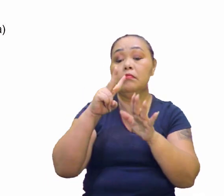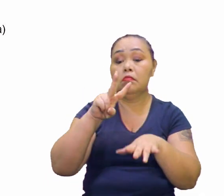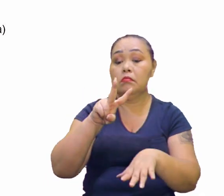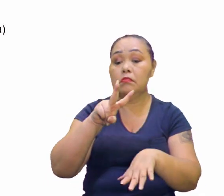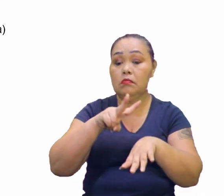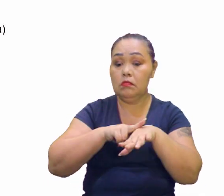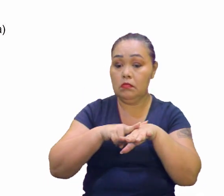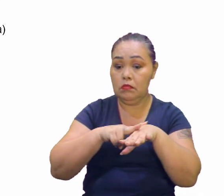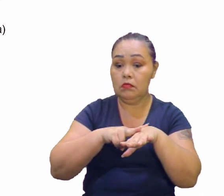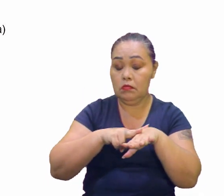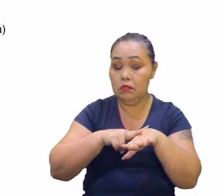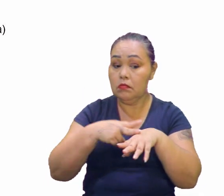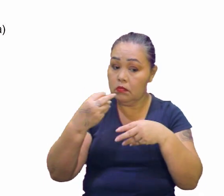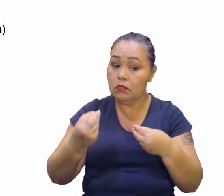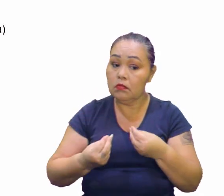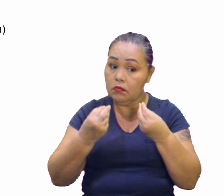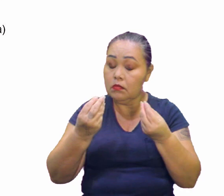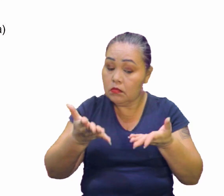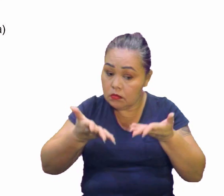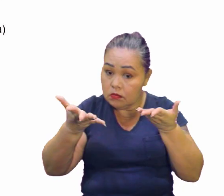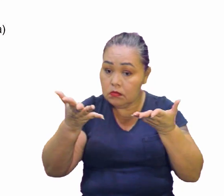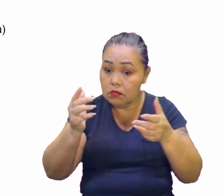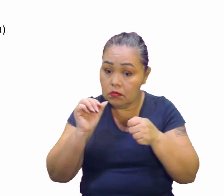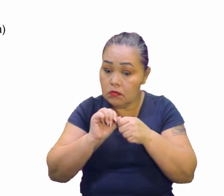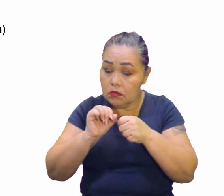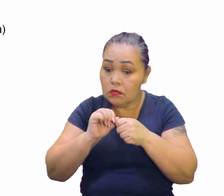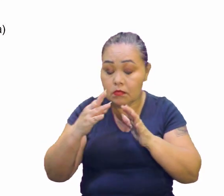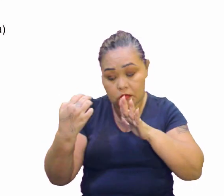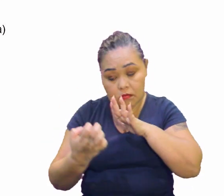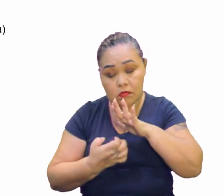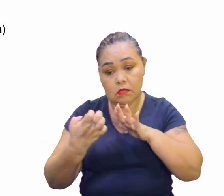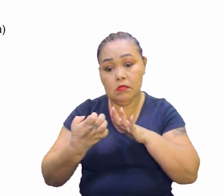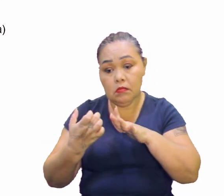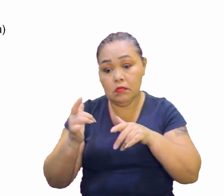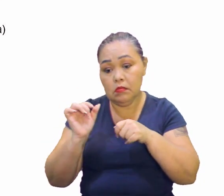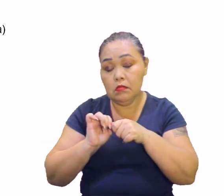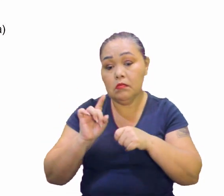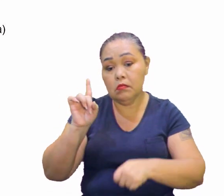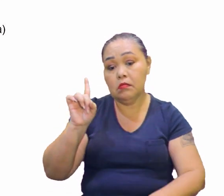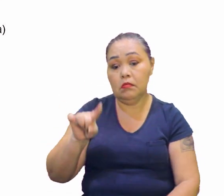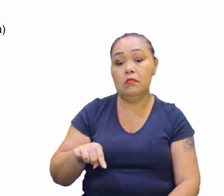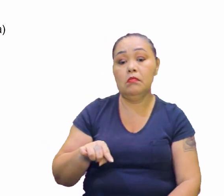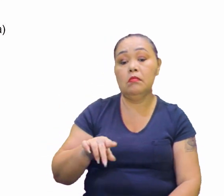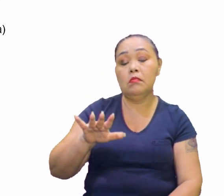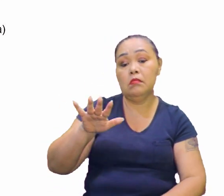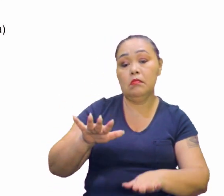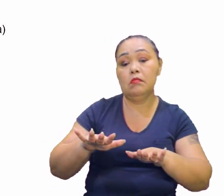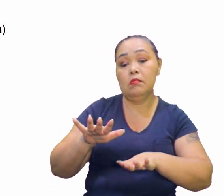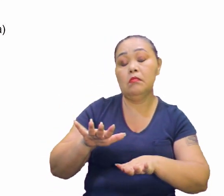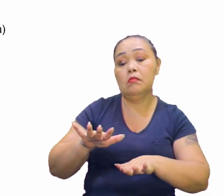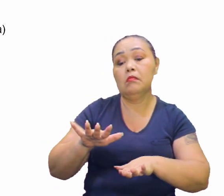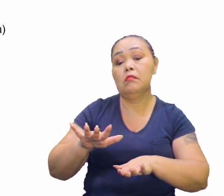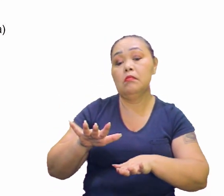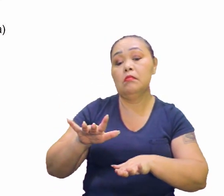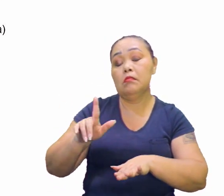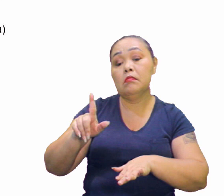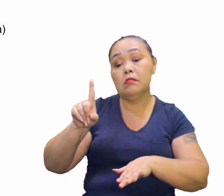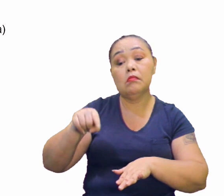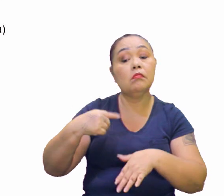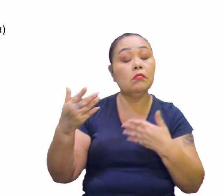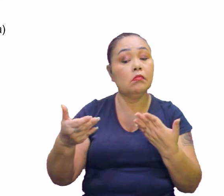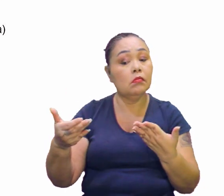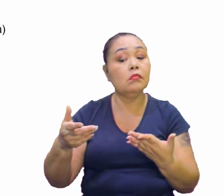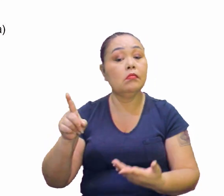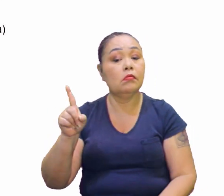verdes que dá um up, dá uma moral para a sua empresa. Afinal de contas, está muito em